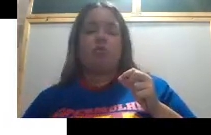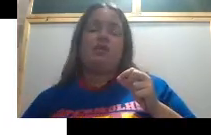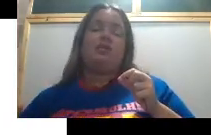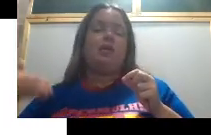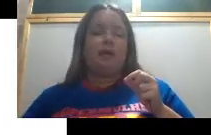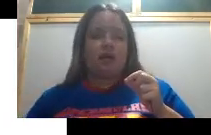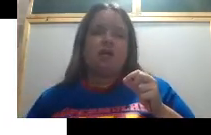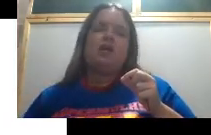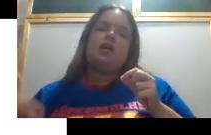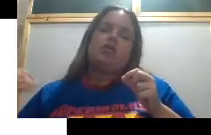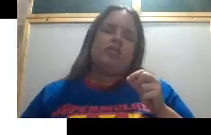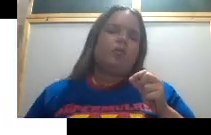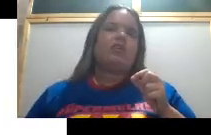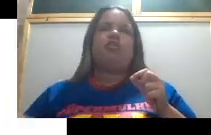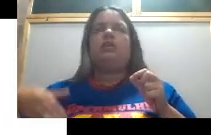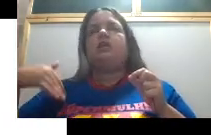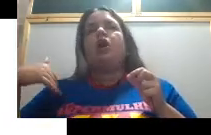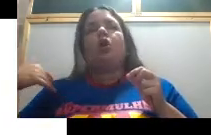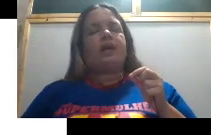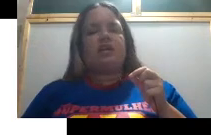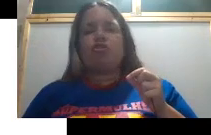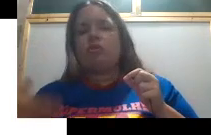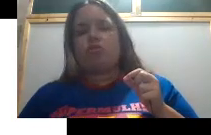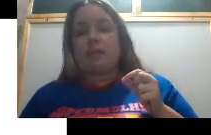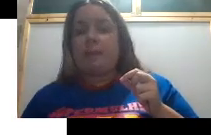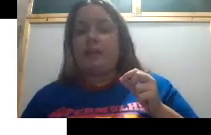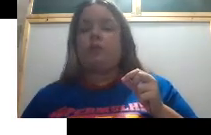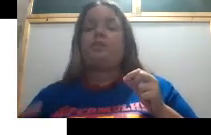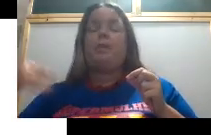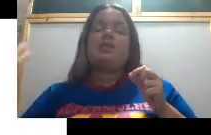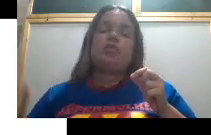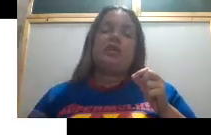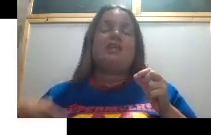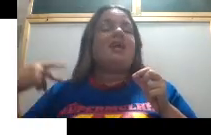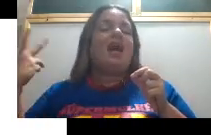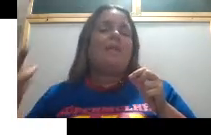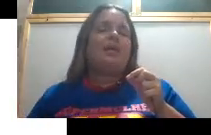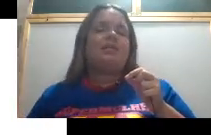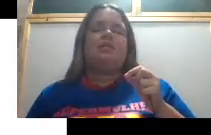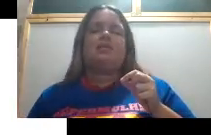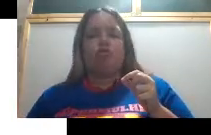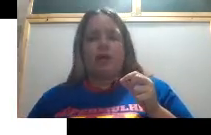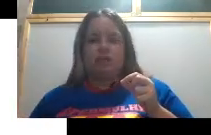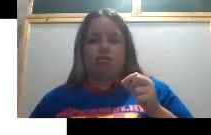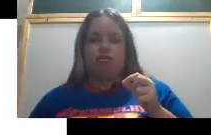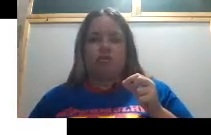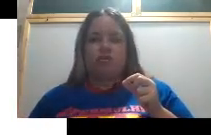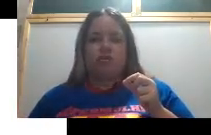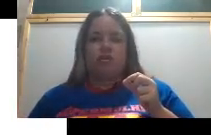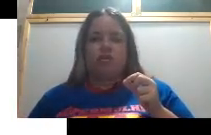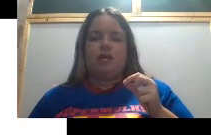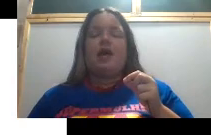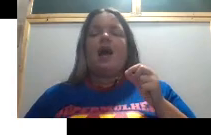da Amazônia também sofreu bastante com a questão do desmatamento mas o verde representa as